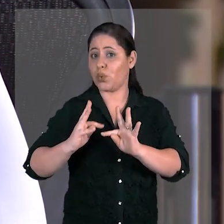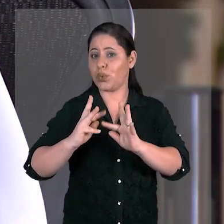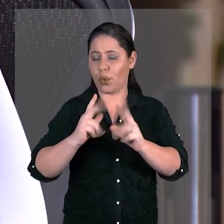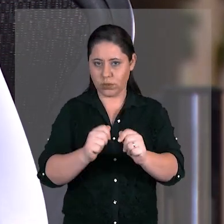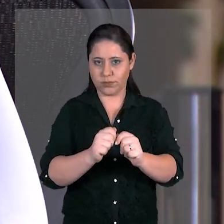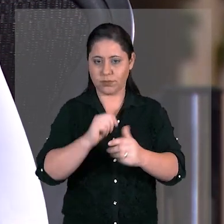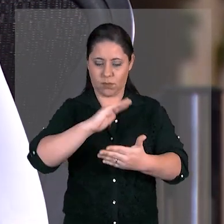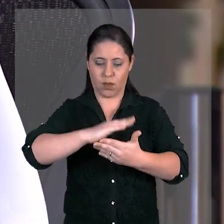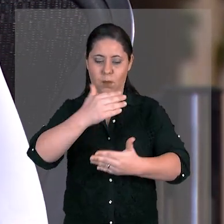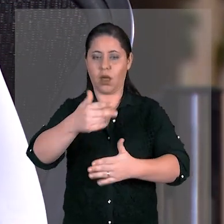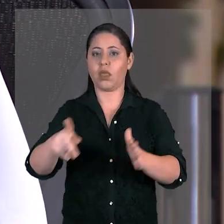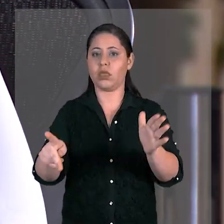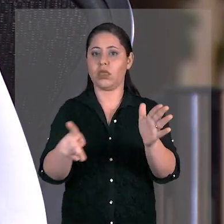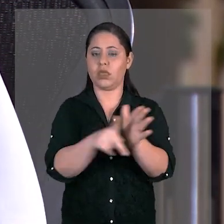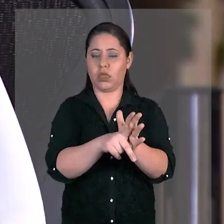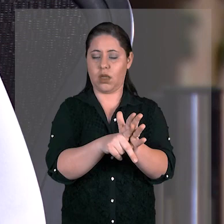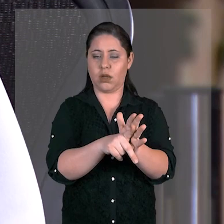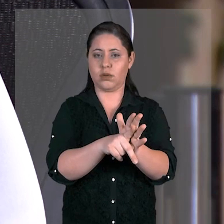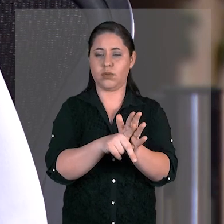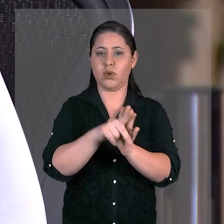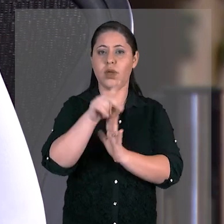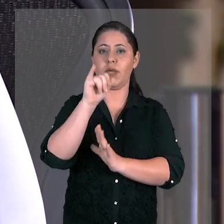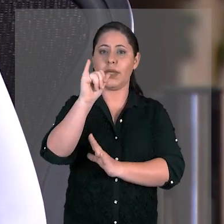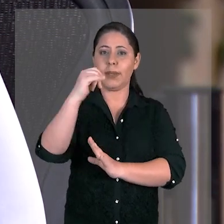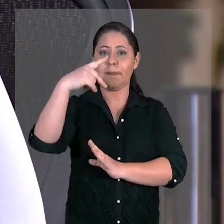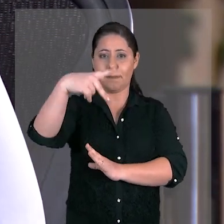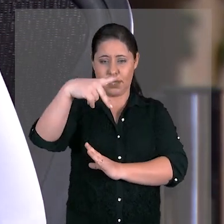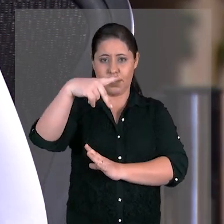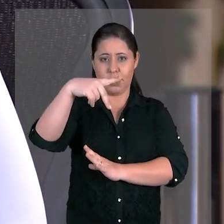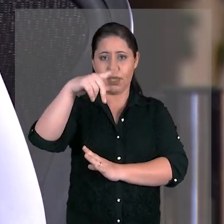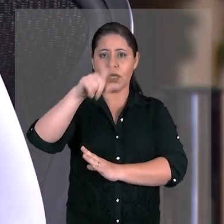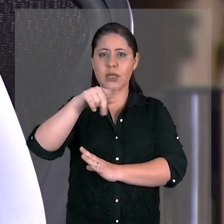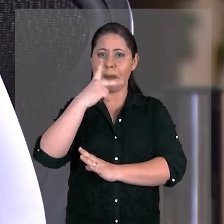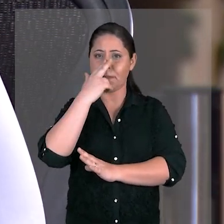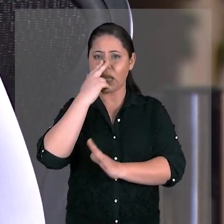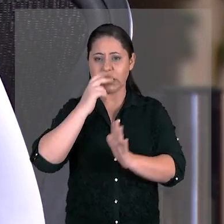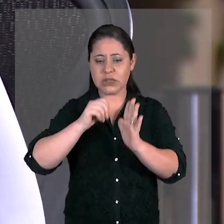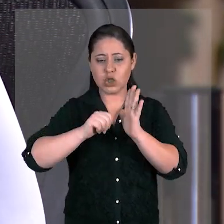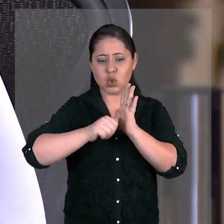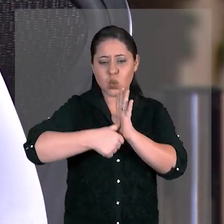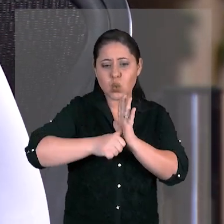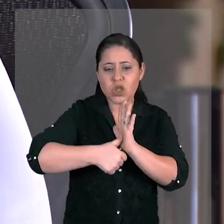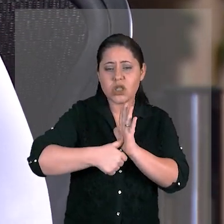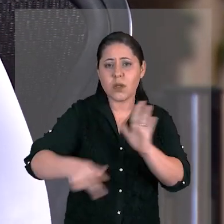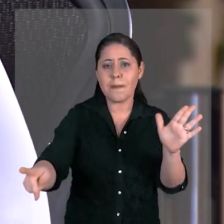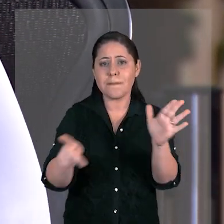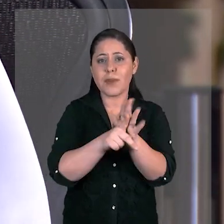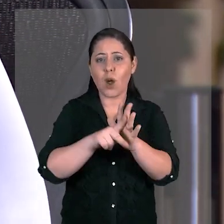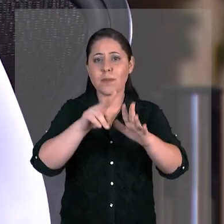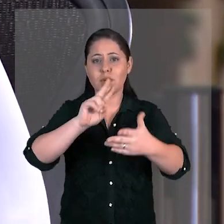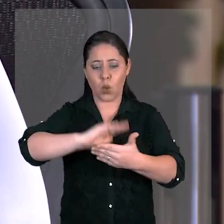IP, que é o Internet Protocol, que a gente costuma dizer que é a identidade da sua máquina.